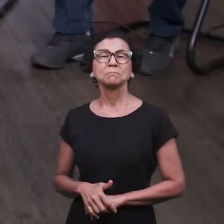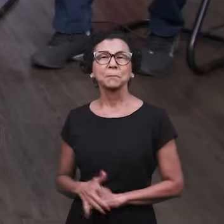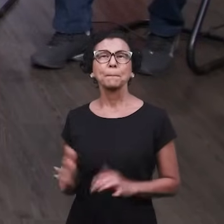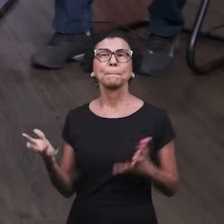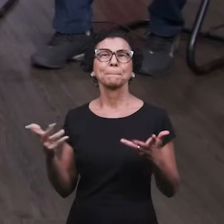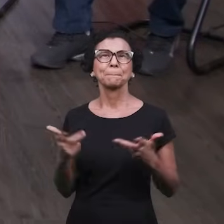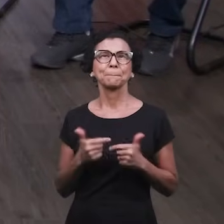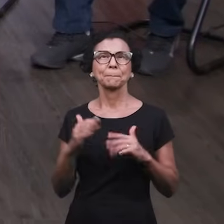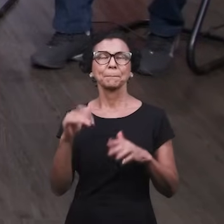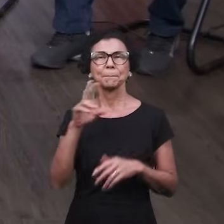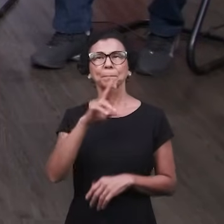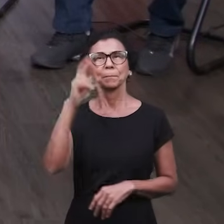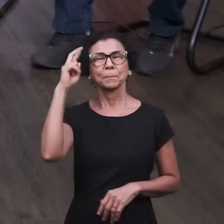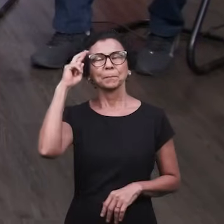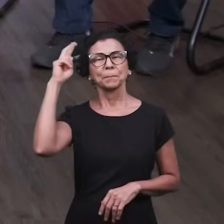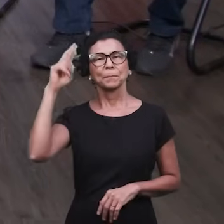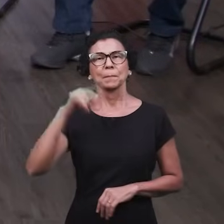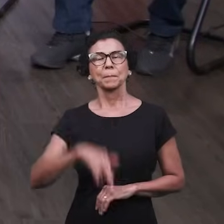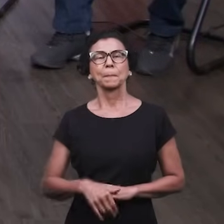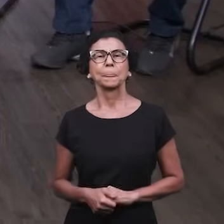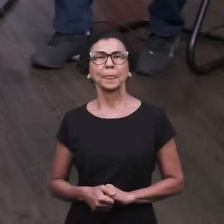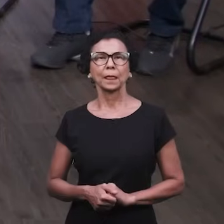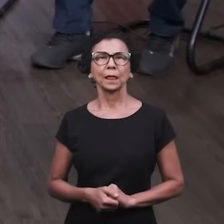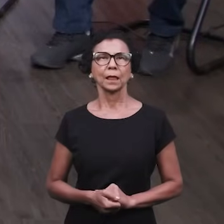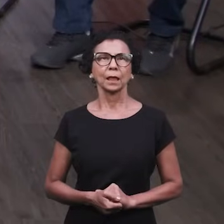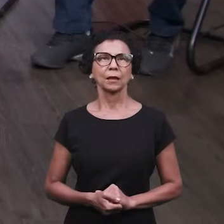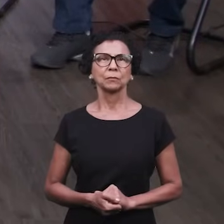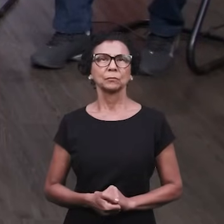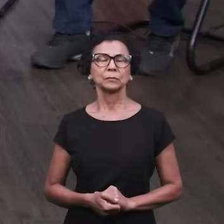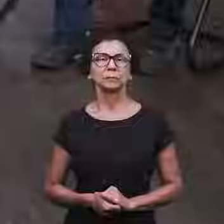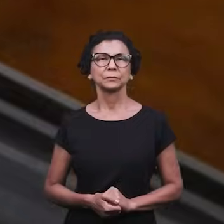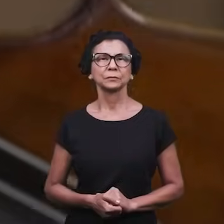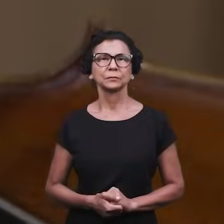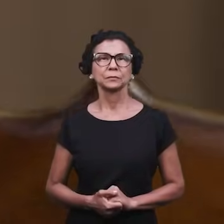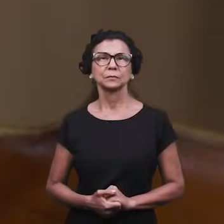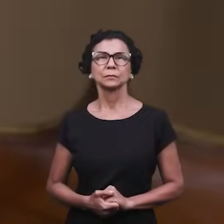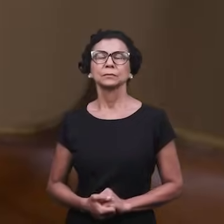Maravilha. Louvado seja o nome do Senhor. Vamos então participar de mais um louvor?